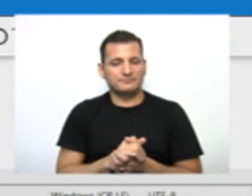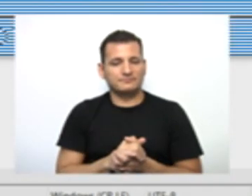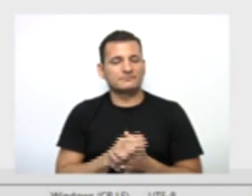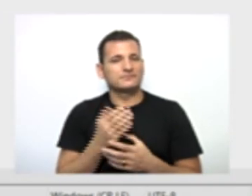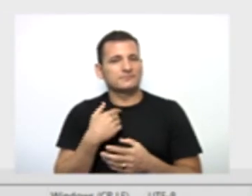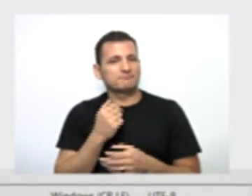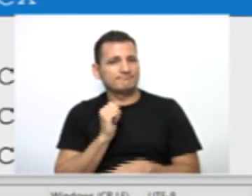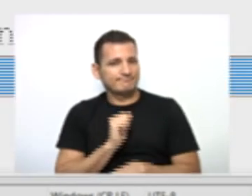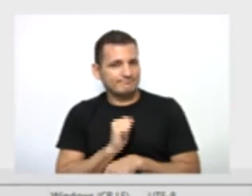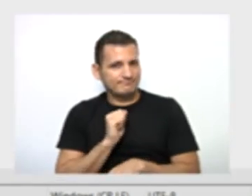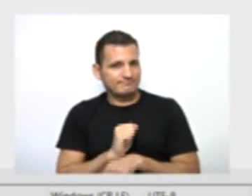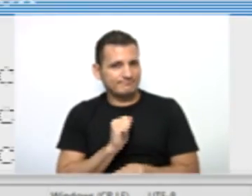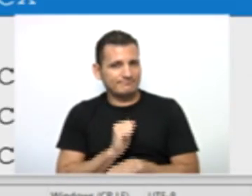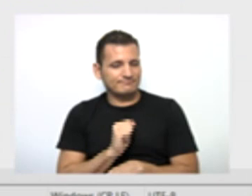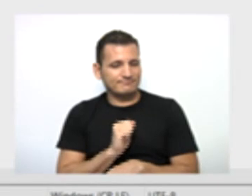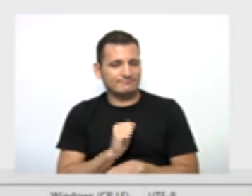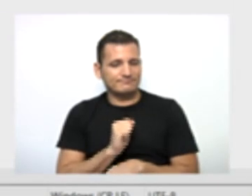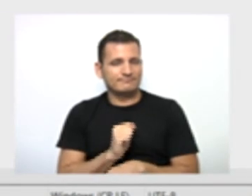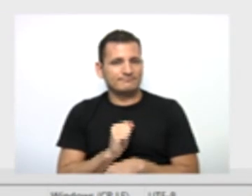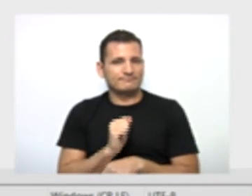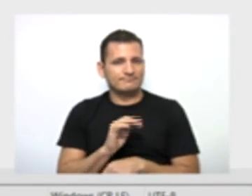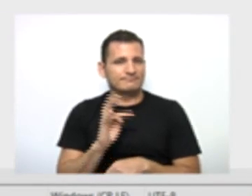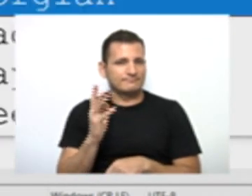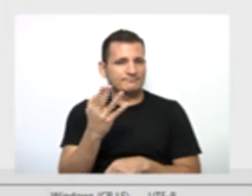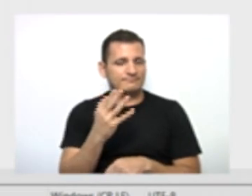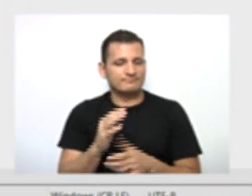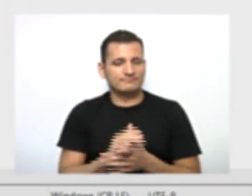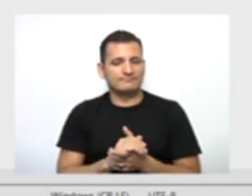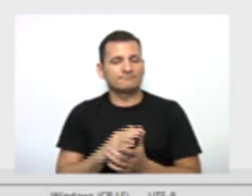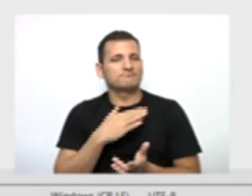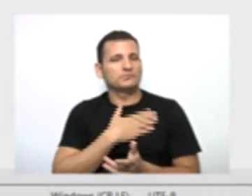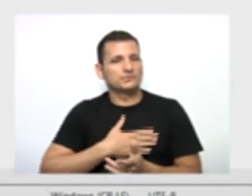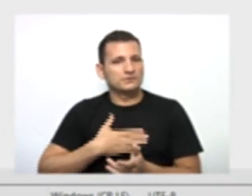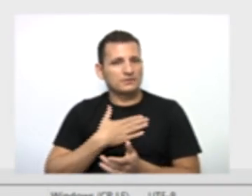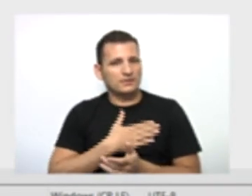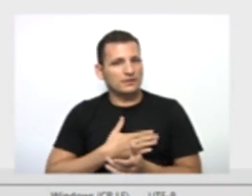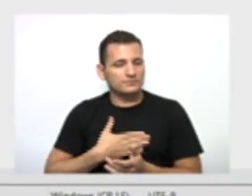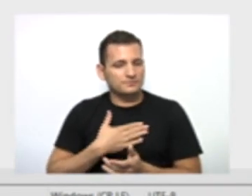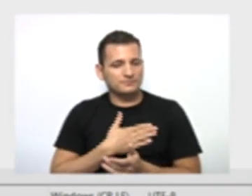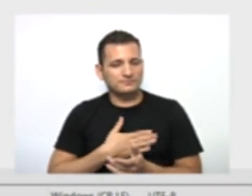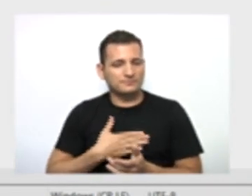Espero que todos tenham gostado